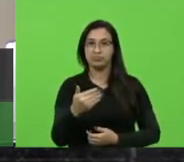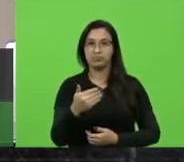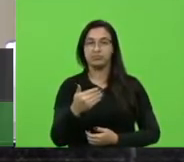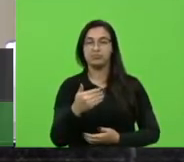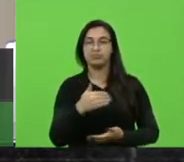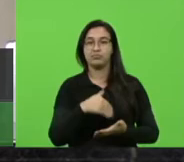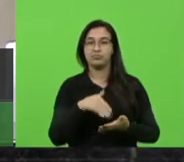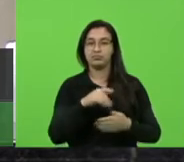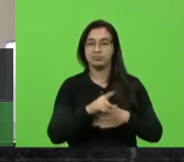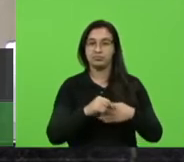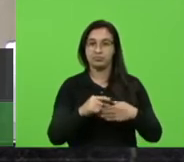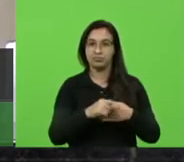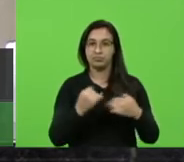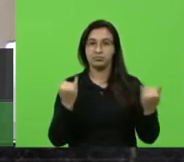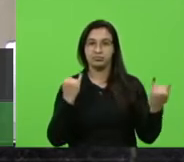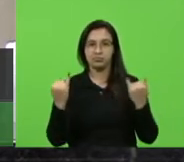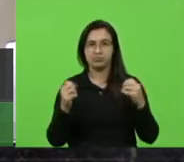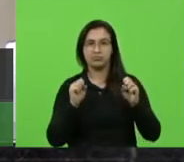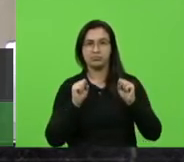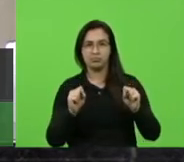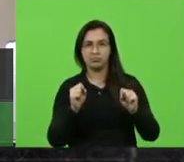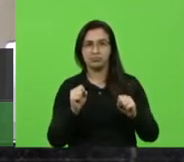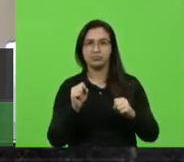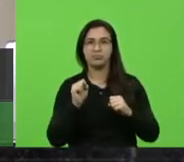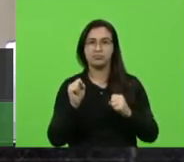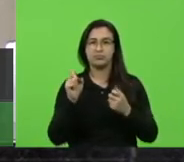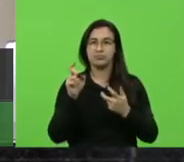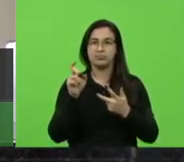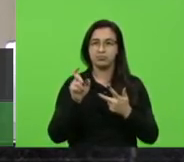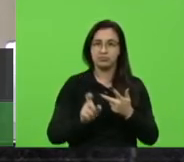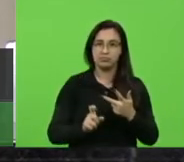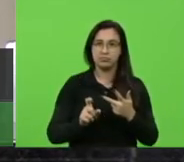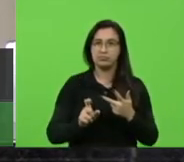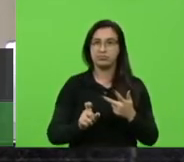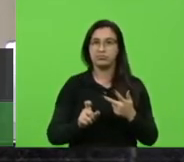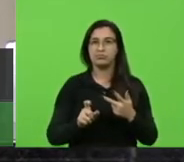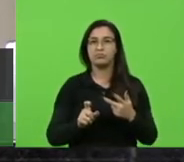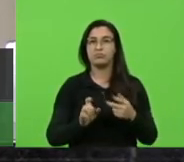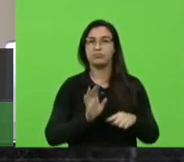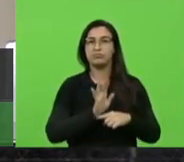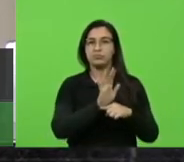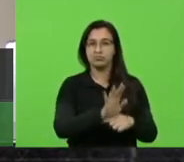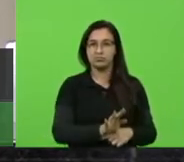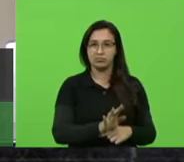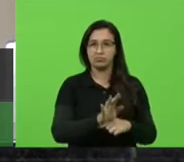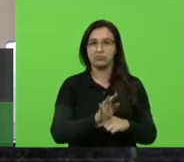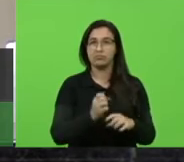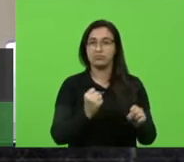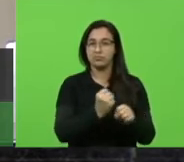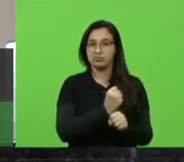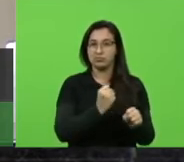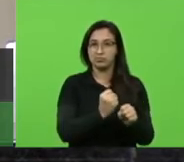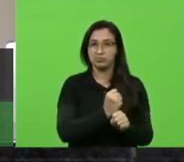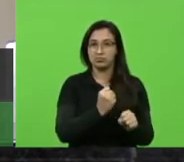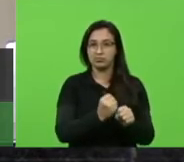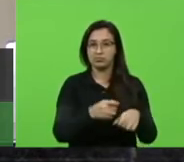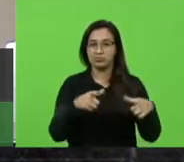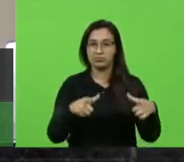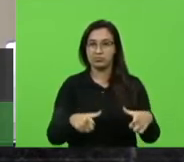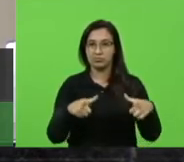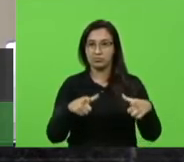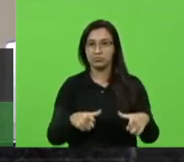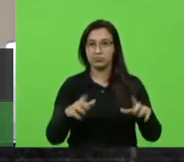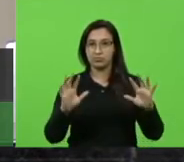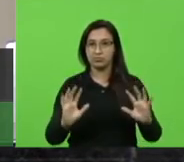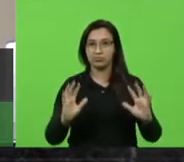Civil informações acerca da possibilidade do Poder Executivo Estadual realizar financiamento para fins de construção de centro de convenções